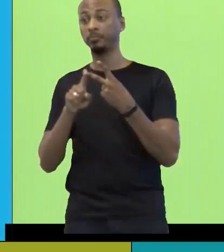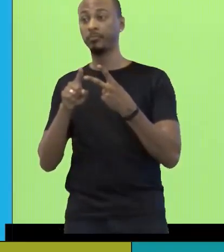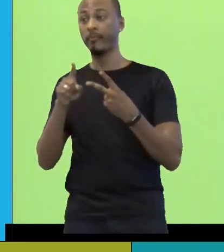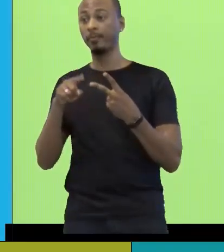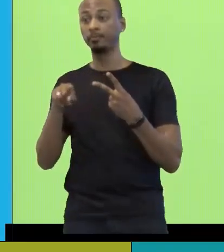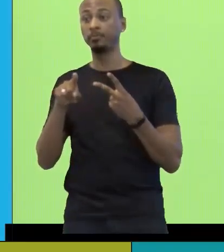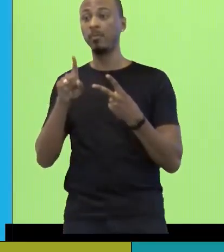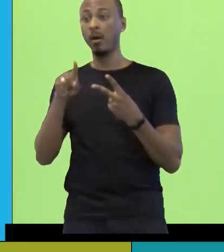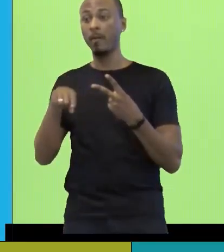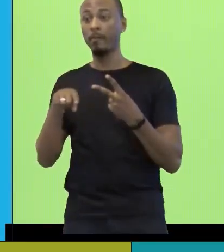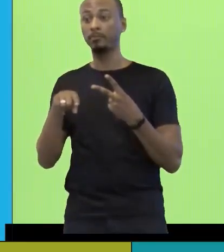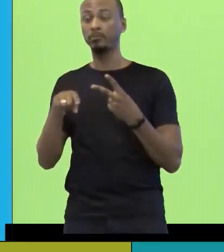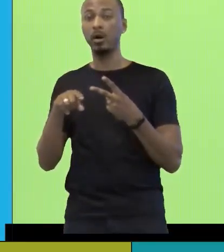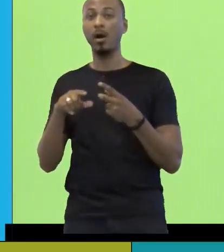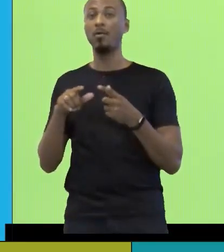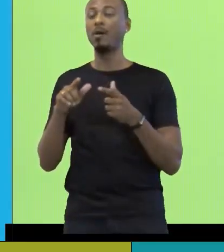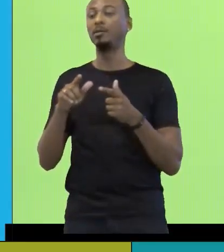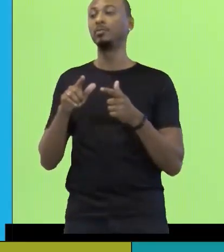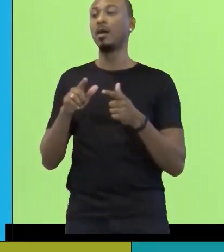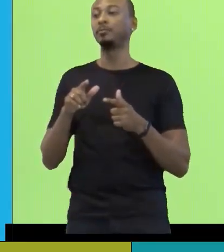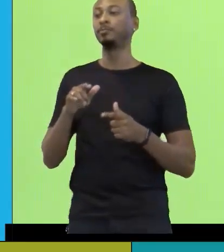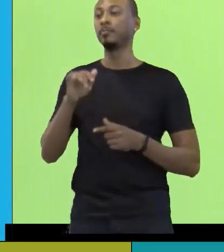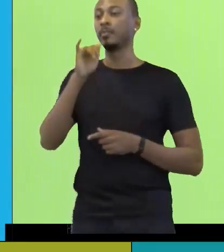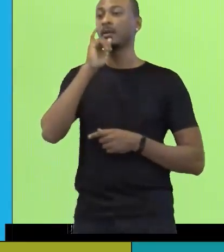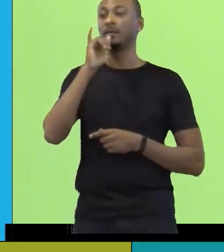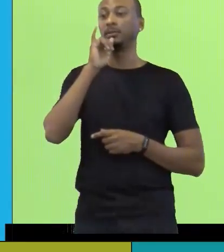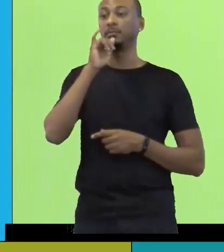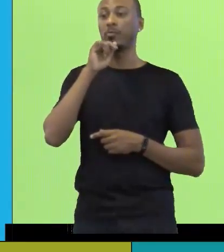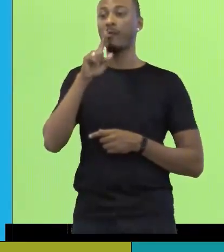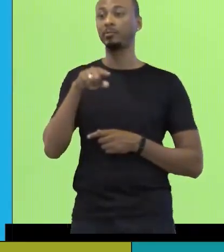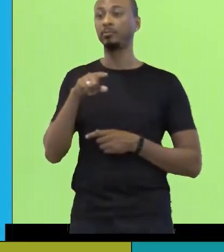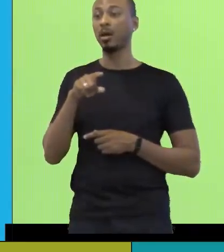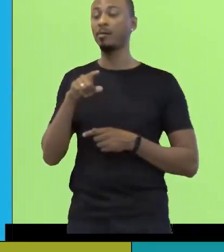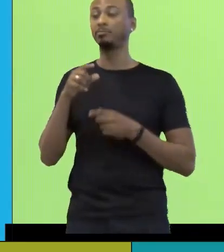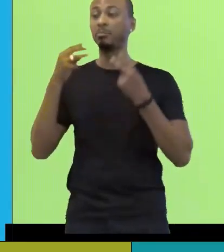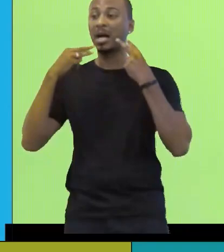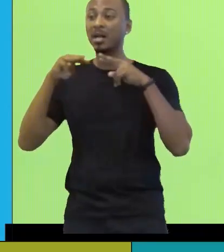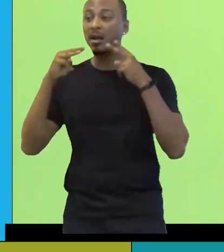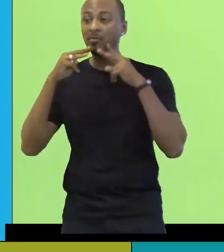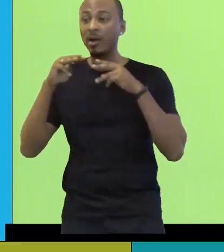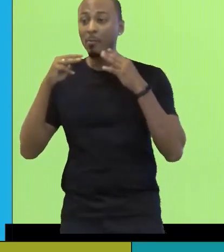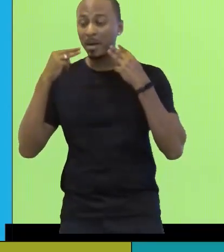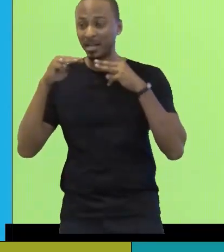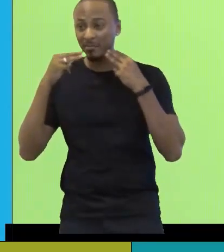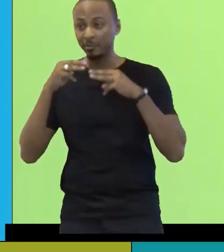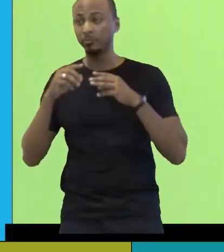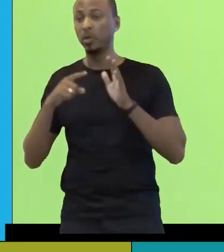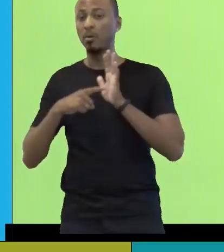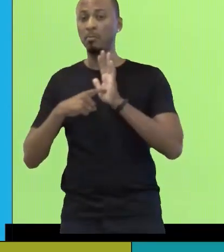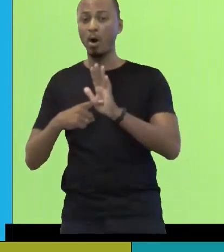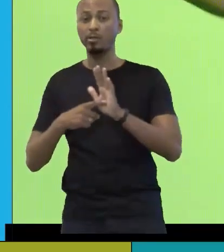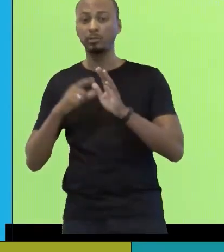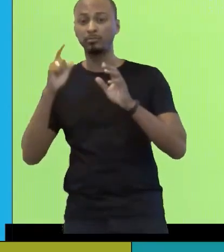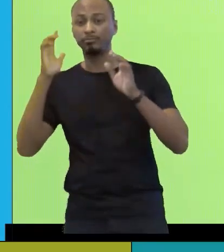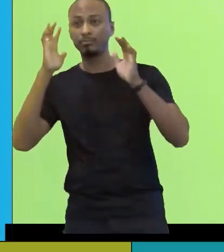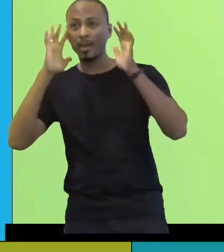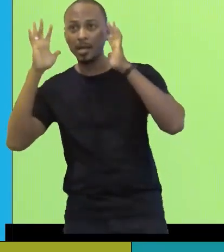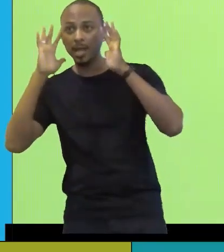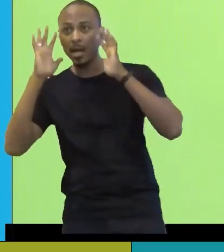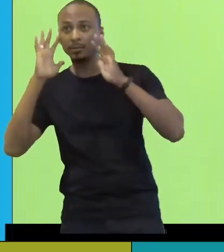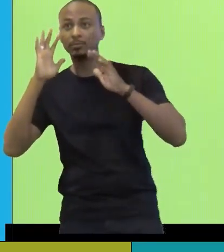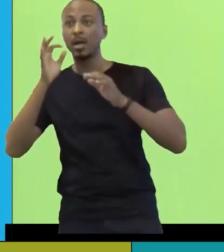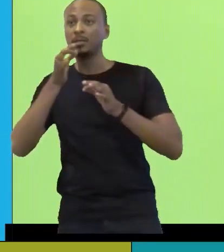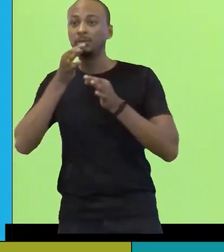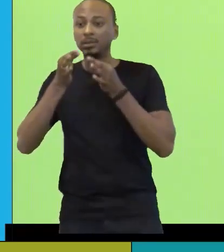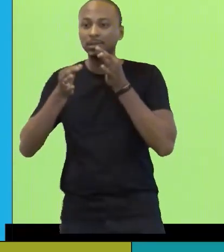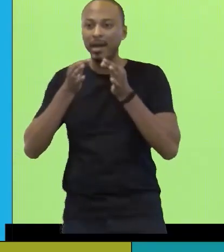que Maquiavel ele apresenta ideias republicanas. E as ideias republicanas são ideias distintas daquelas